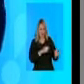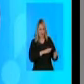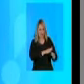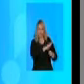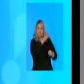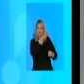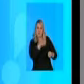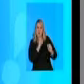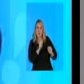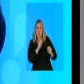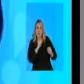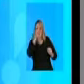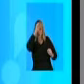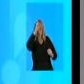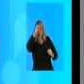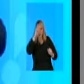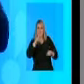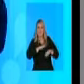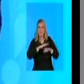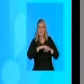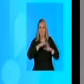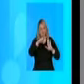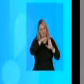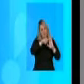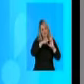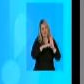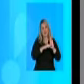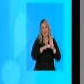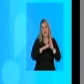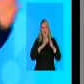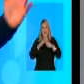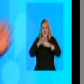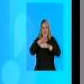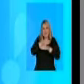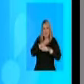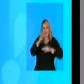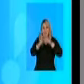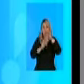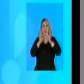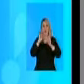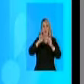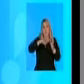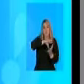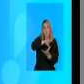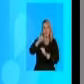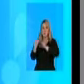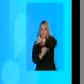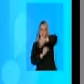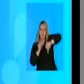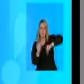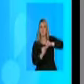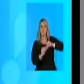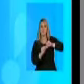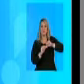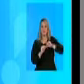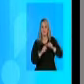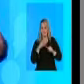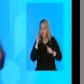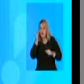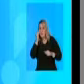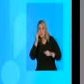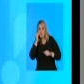possa aprender a fazer a programação, ter acesso à tecnologia, que é o que está mudando o mundo. De um lado, dá a oportunidade